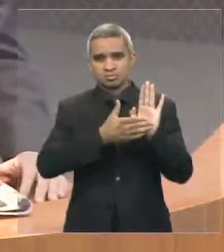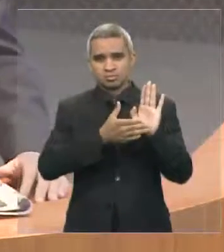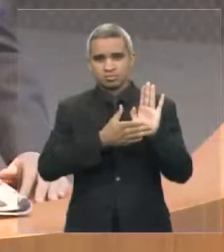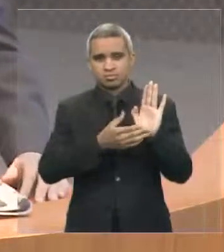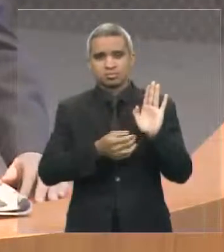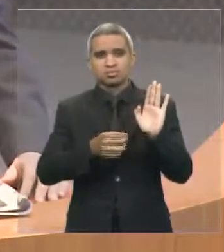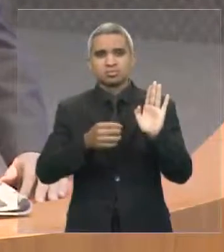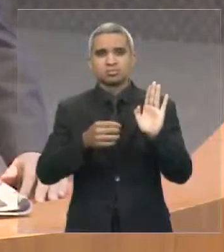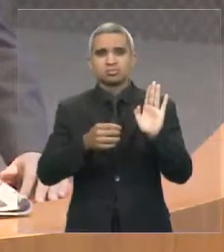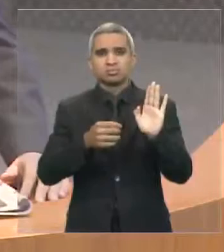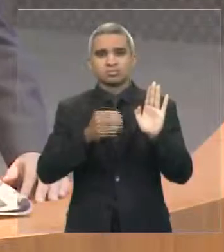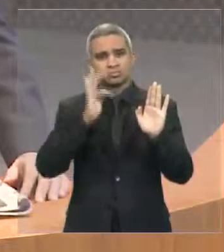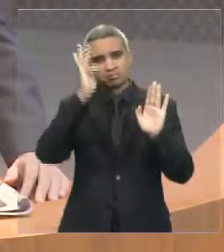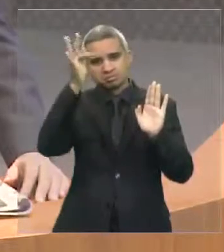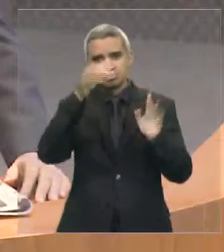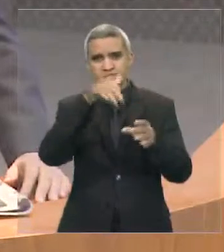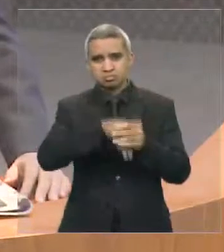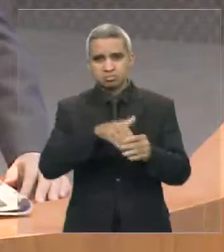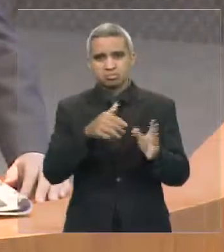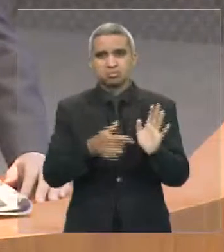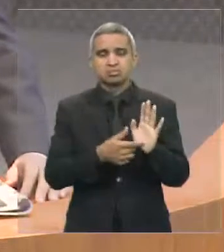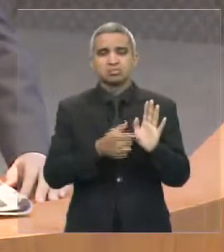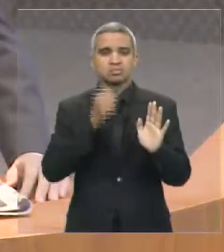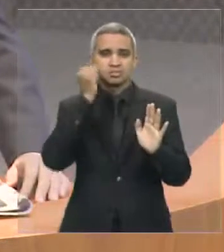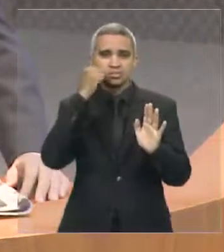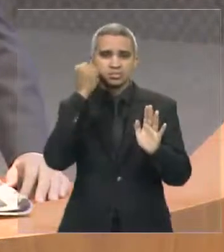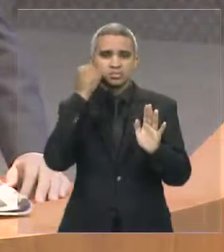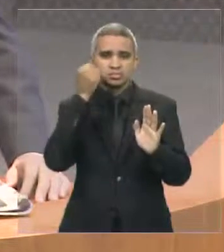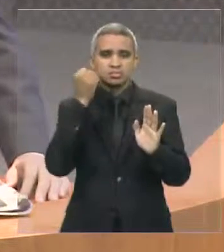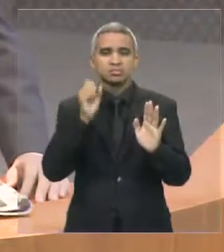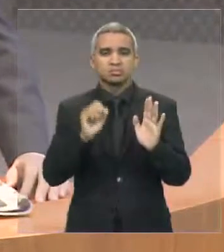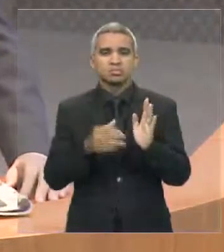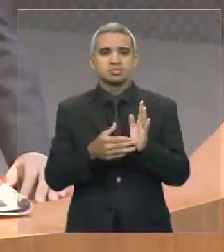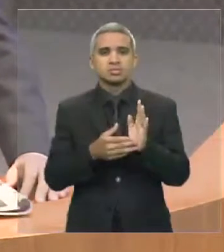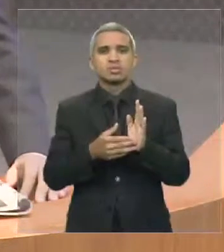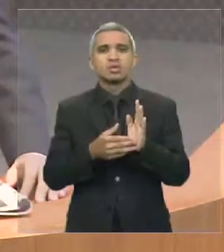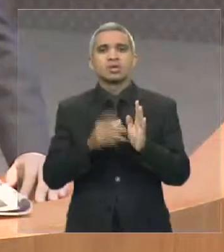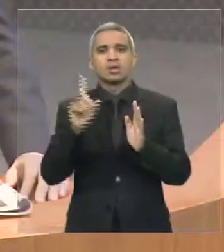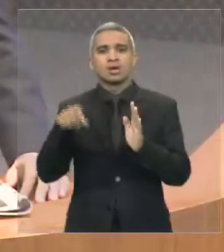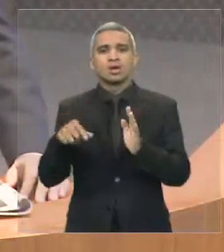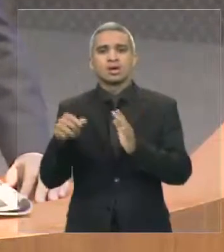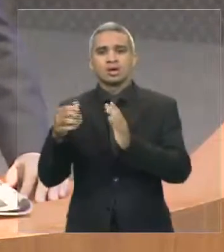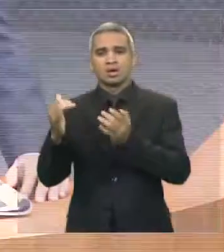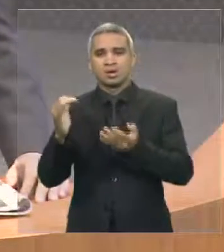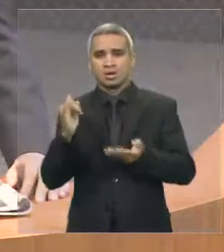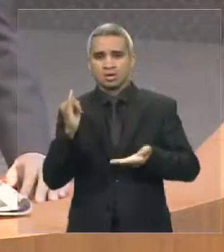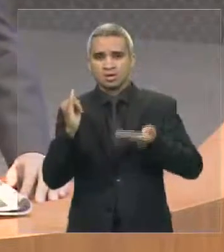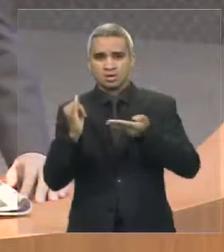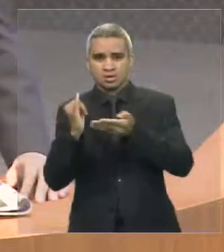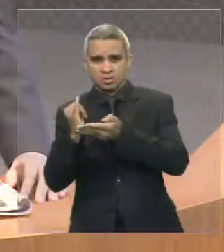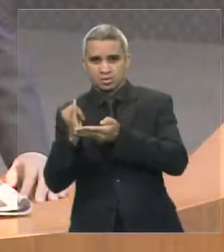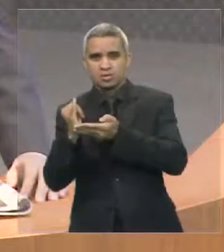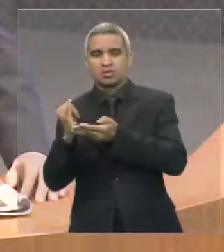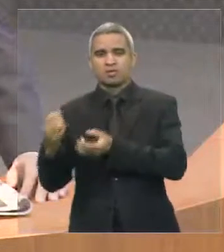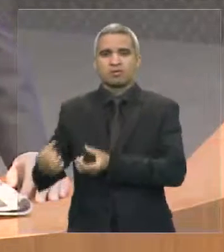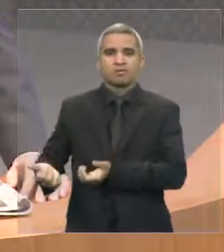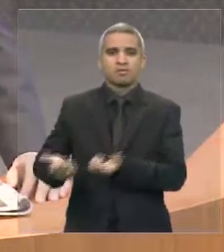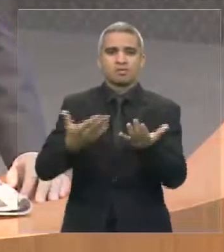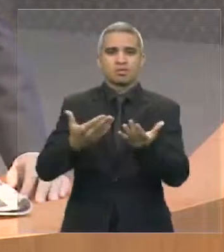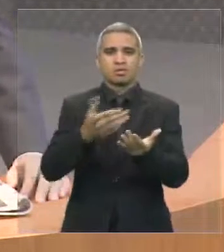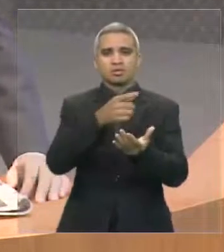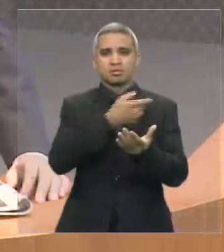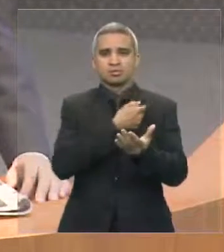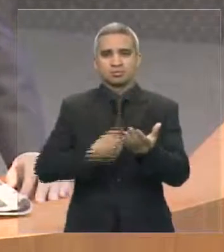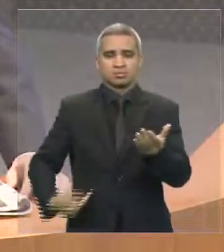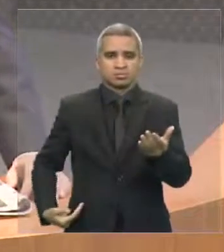ao exercício da função de senador é a proposta da federalização do Porto do Itaqui, propondo ao governo